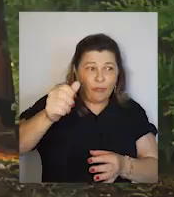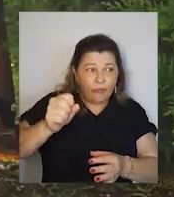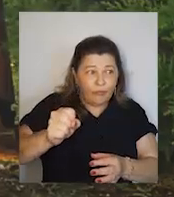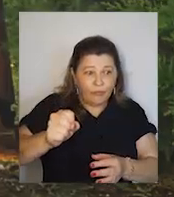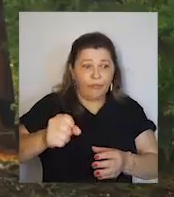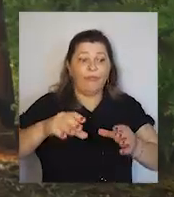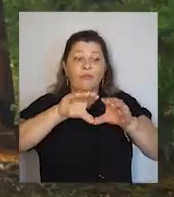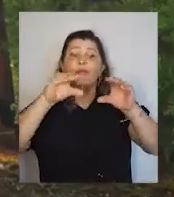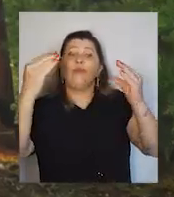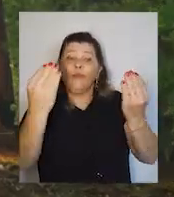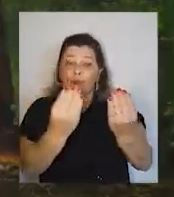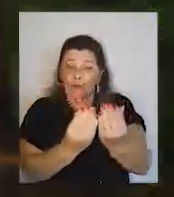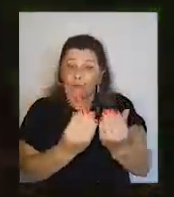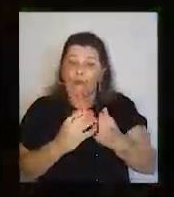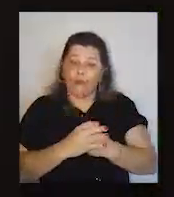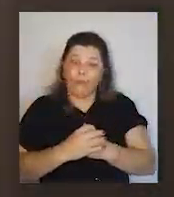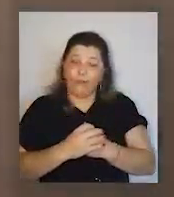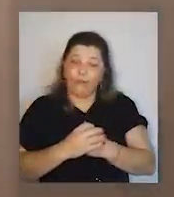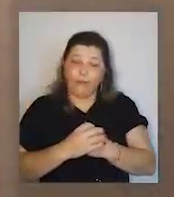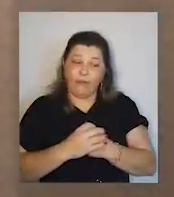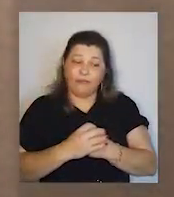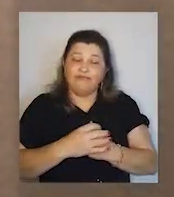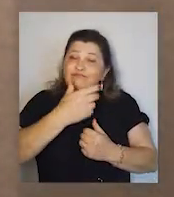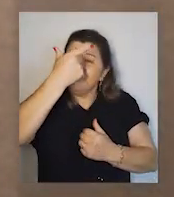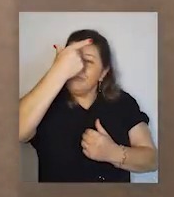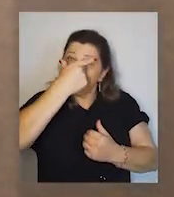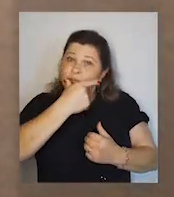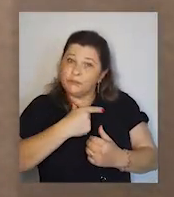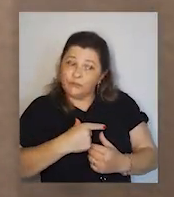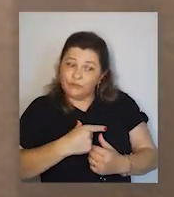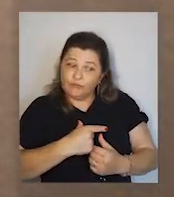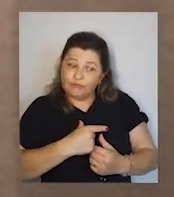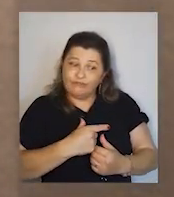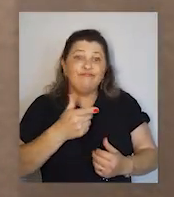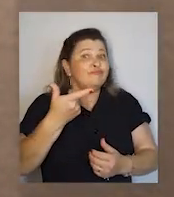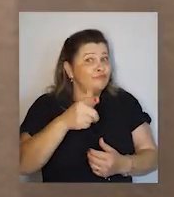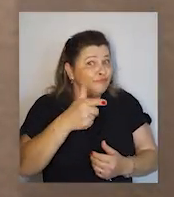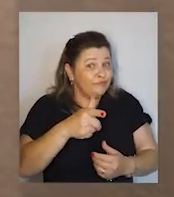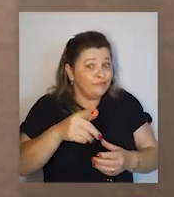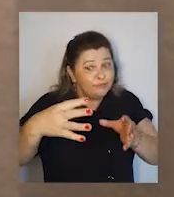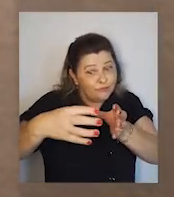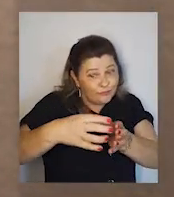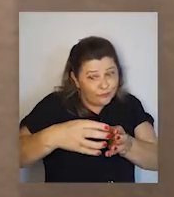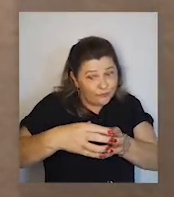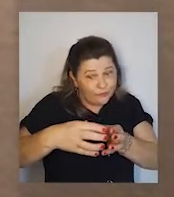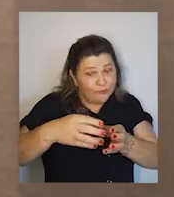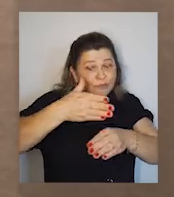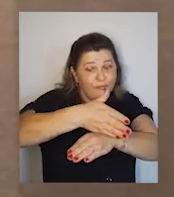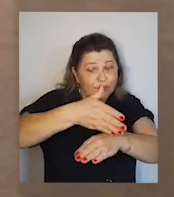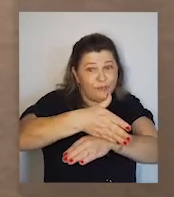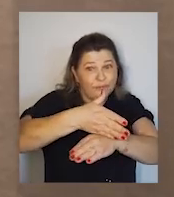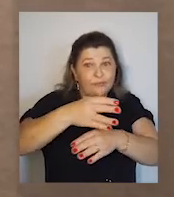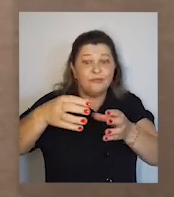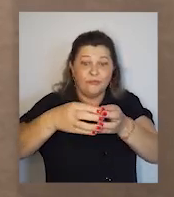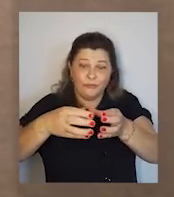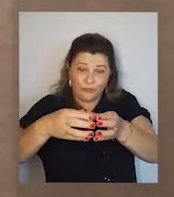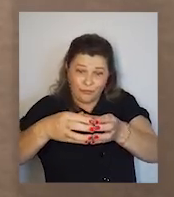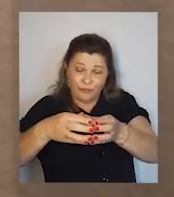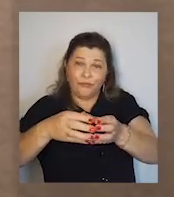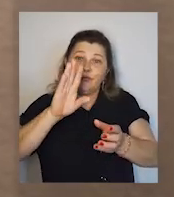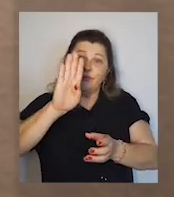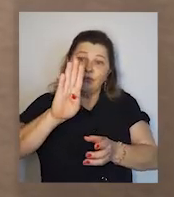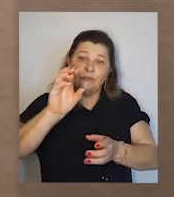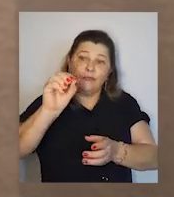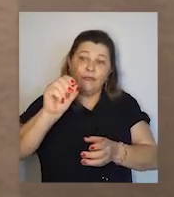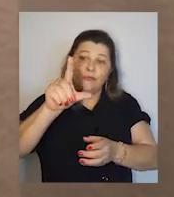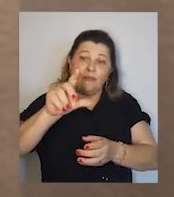e comunidade. Eu acho que se eu não tivesse entrado no Clube do Bolinha, tudo